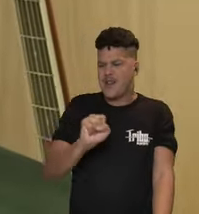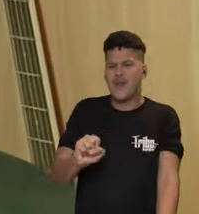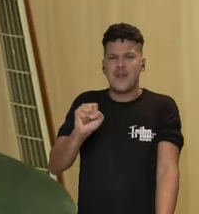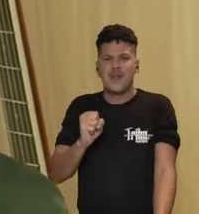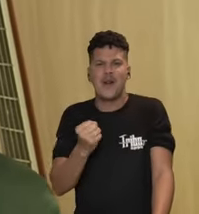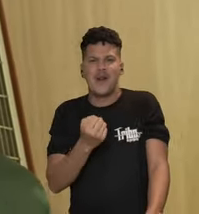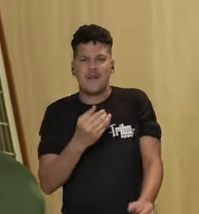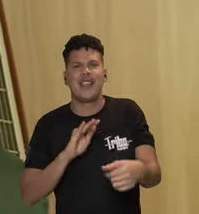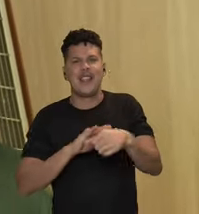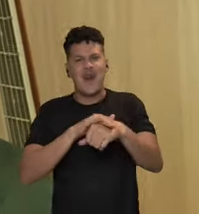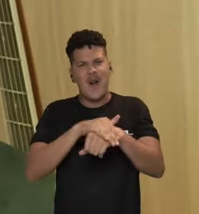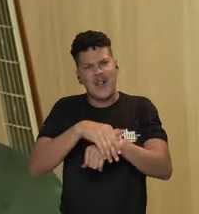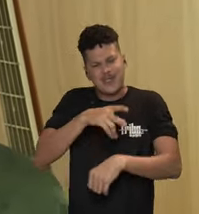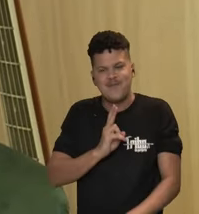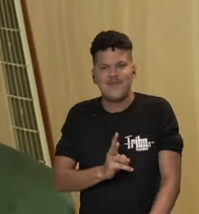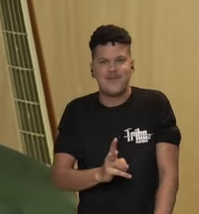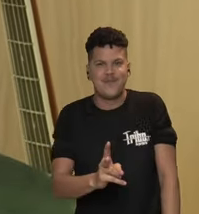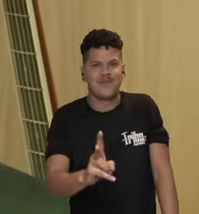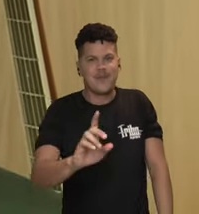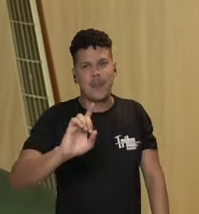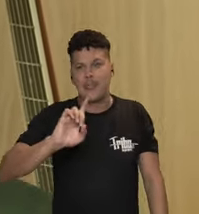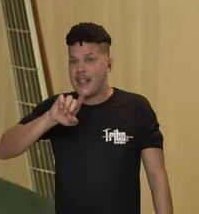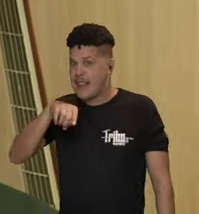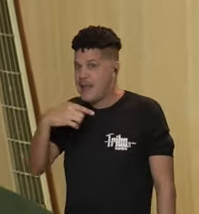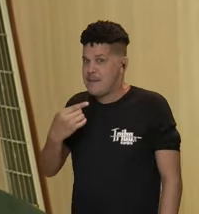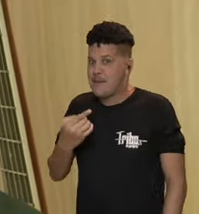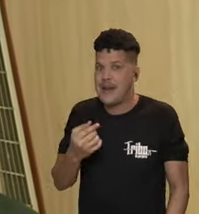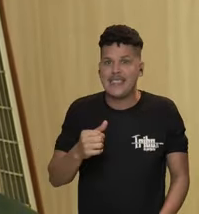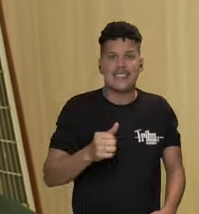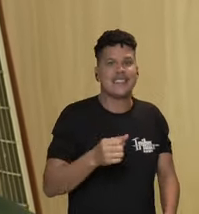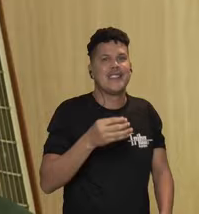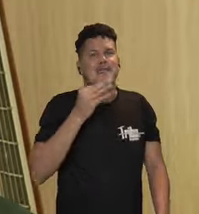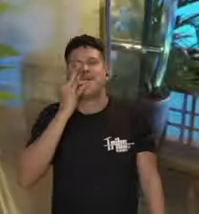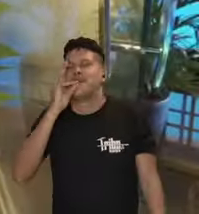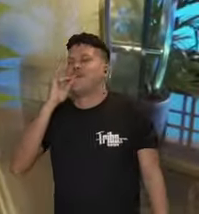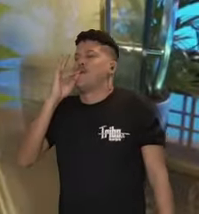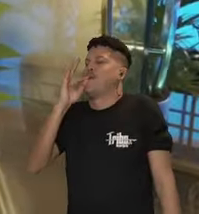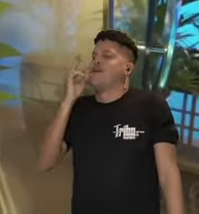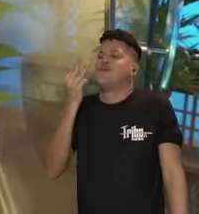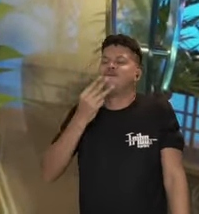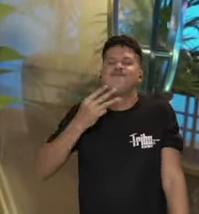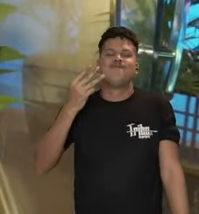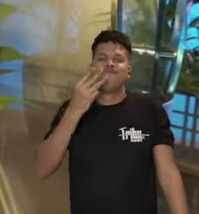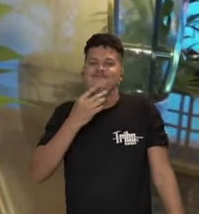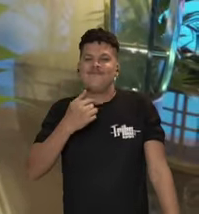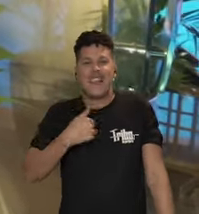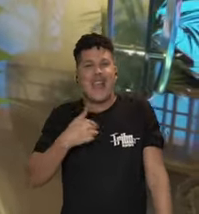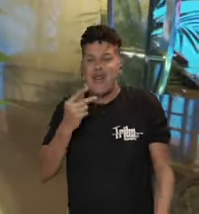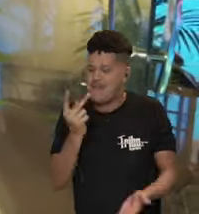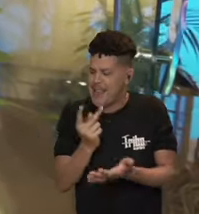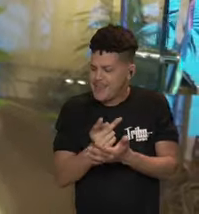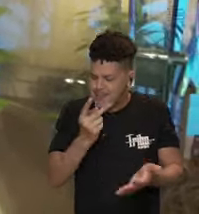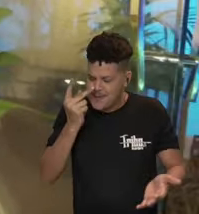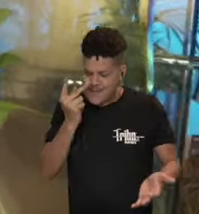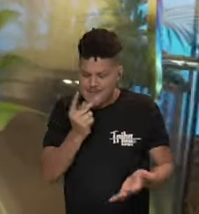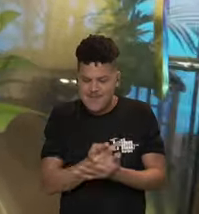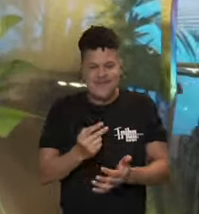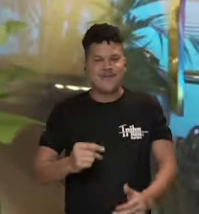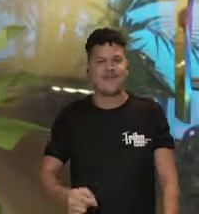amor eternizou. Depois do primeiro beck não sou mais o mesmo.